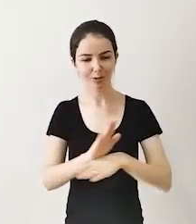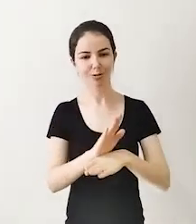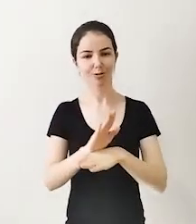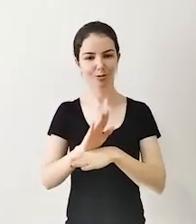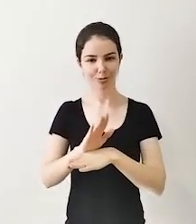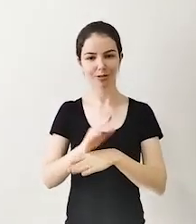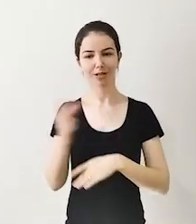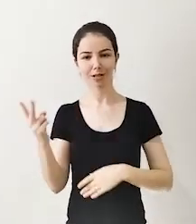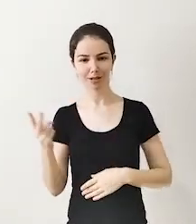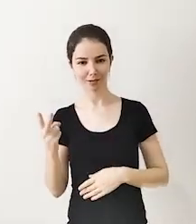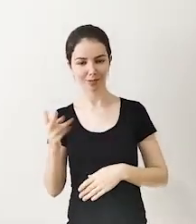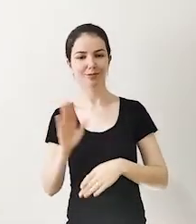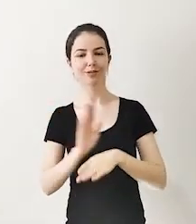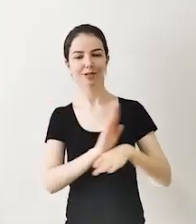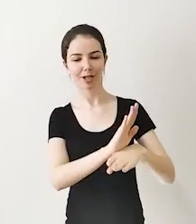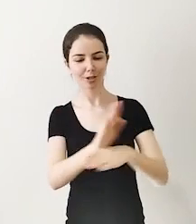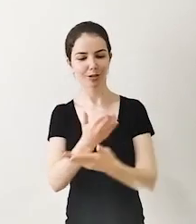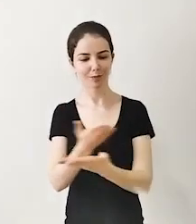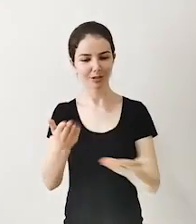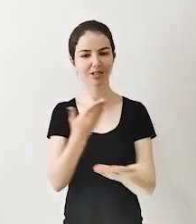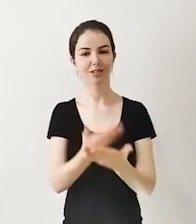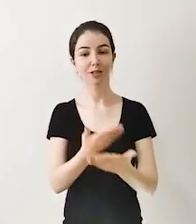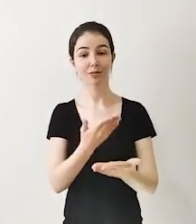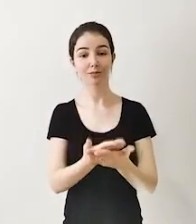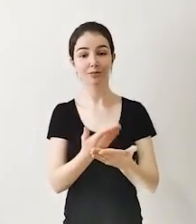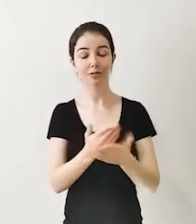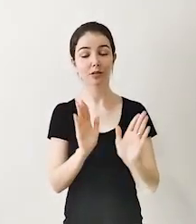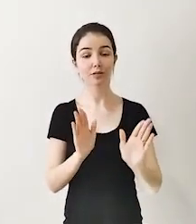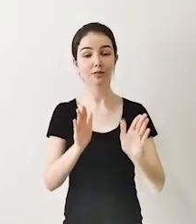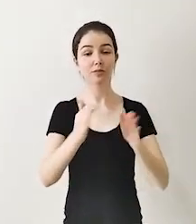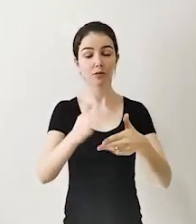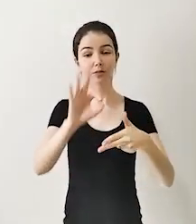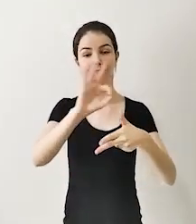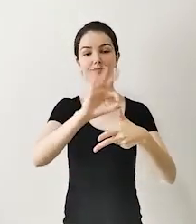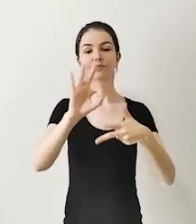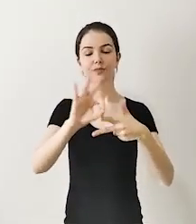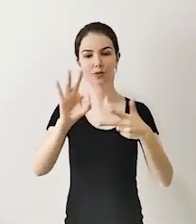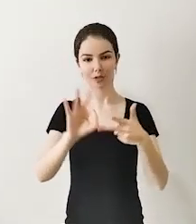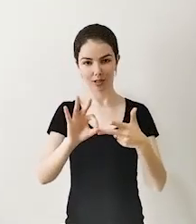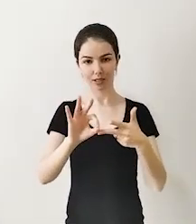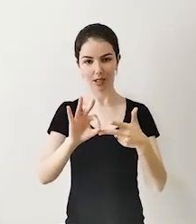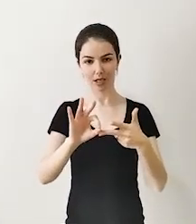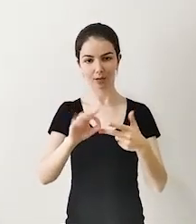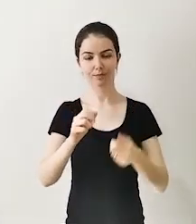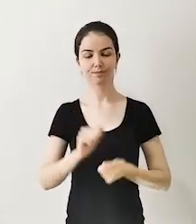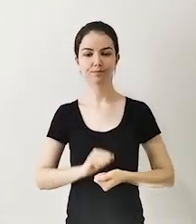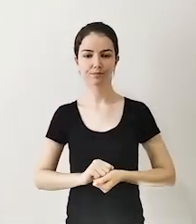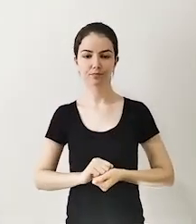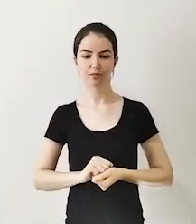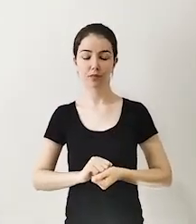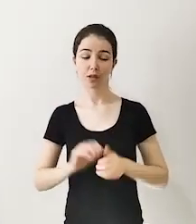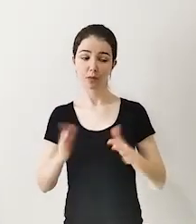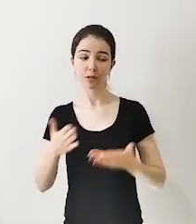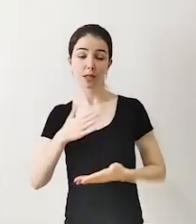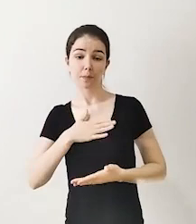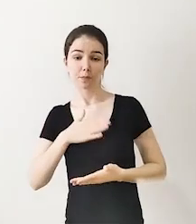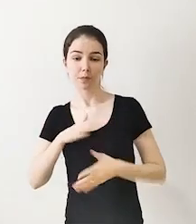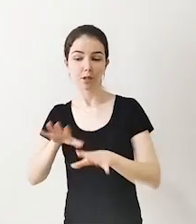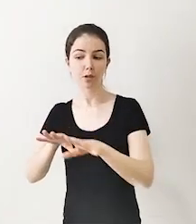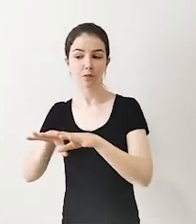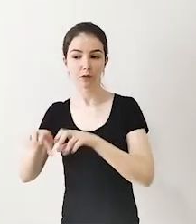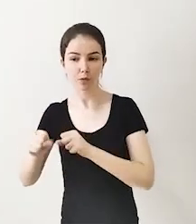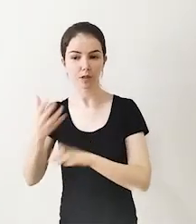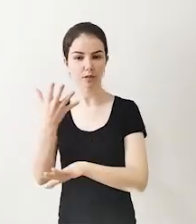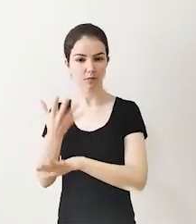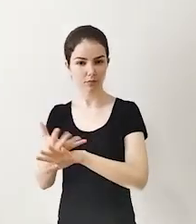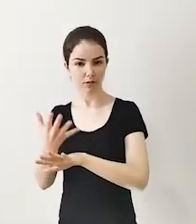Maiara, possamos ajudar vocês a estudar para o Enem, né? Pelo menos nas competências das disciplinas que regem, né,